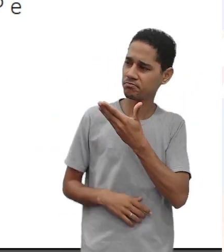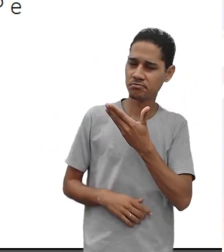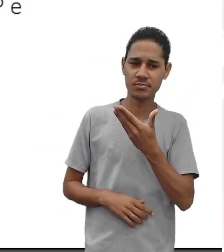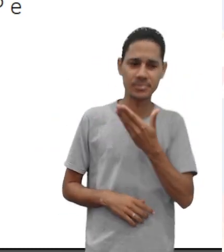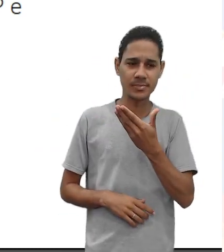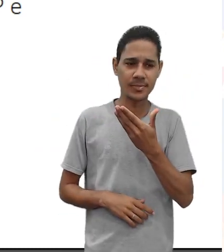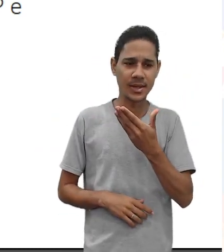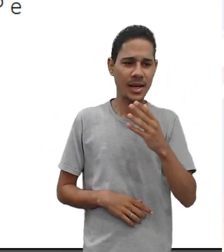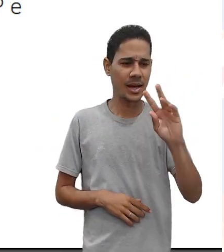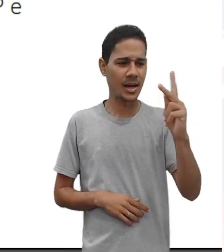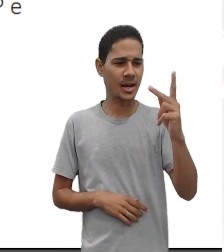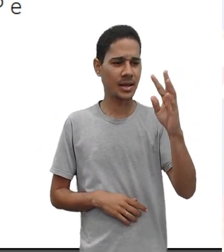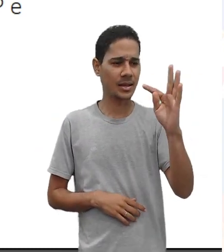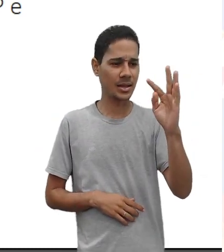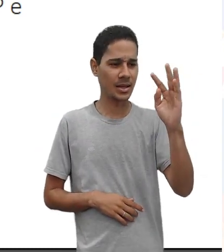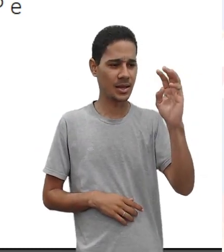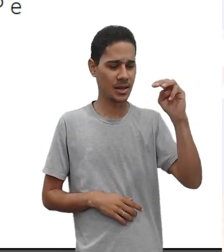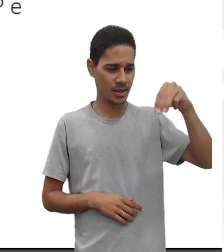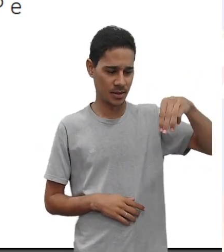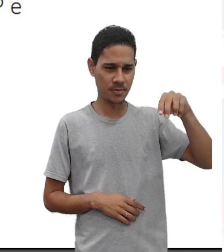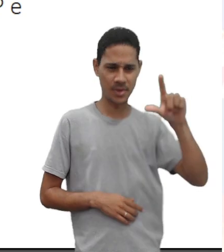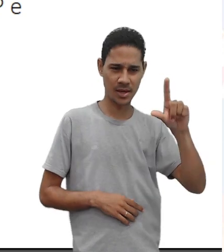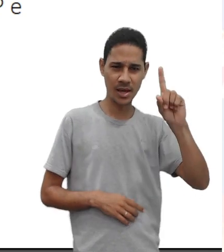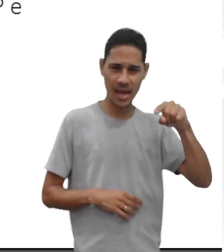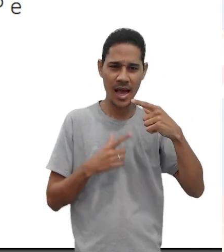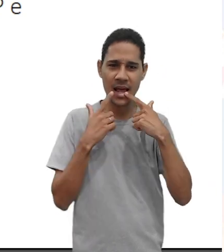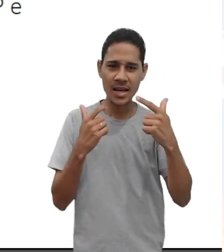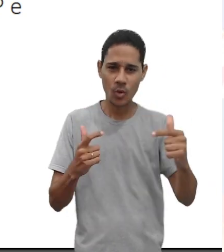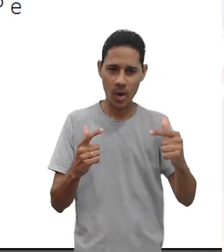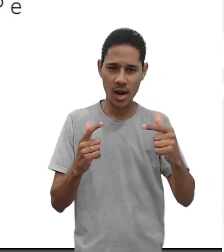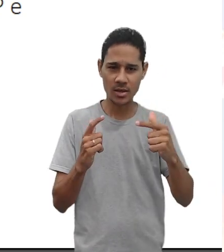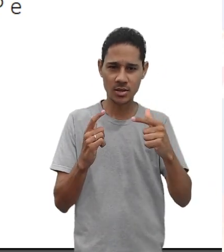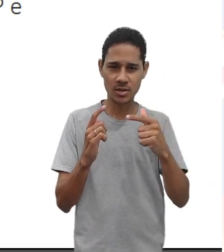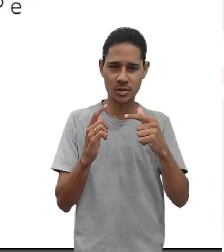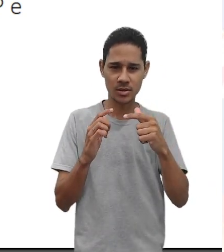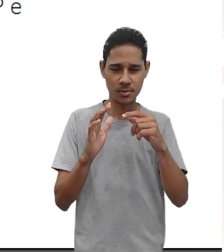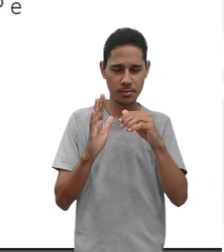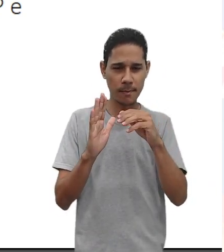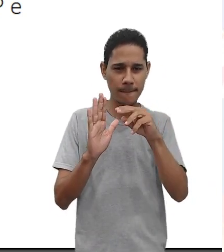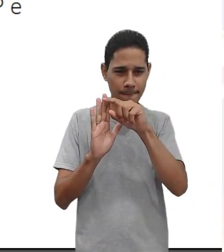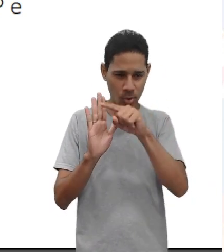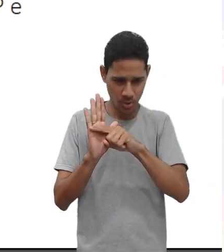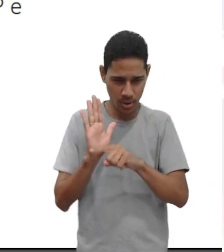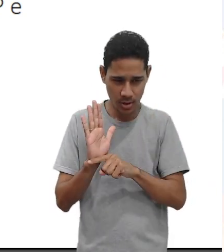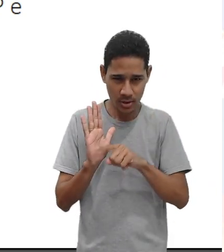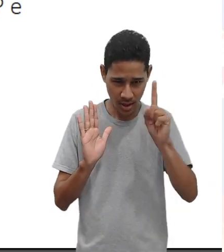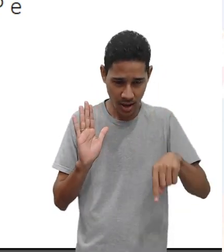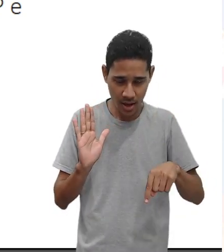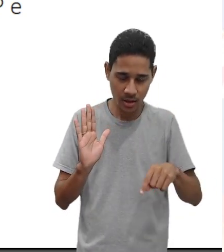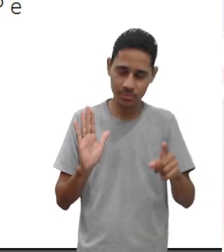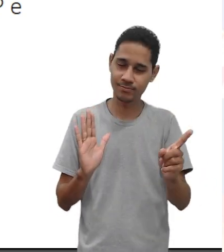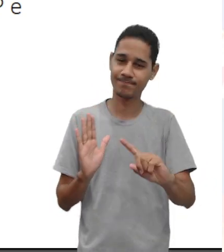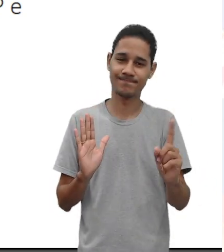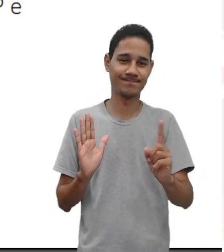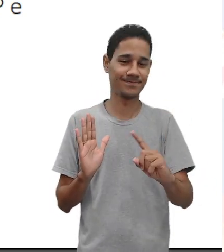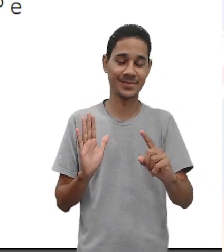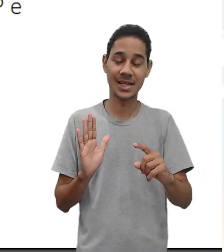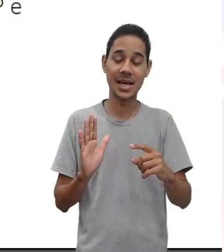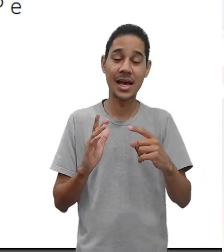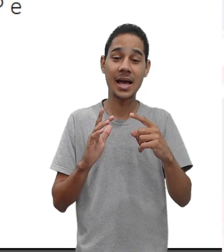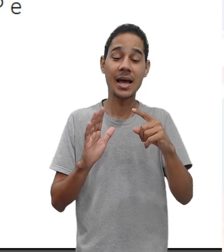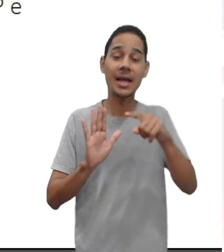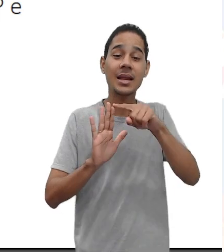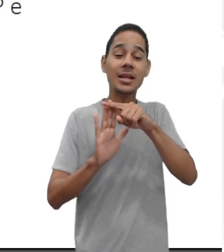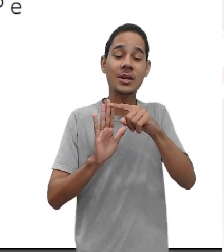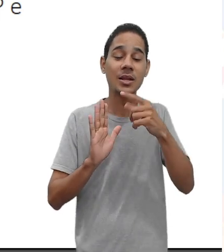HTML é uma linguagem de programação? Você acha que é? Na verdade, HTML é uma linguagem de marcação. Ela